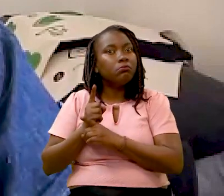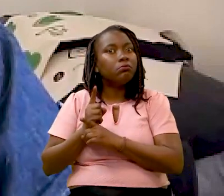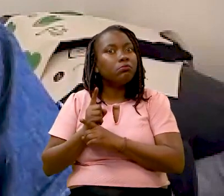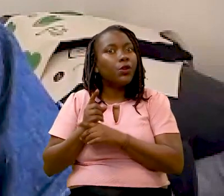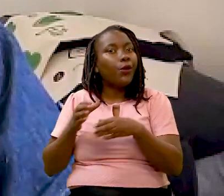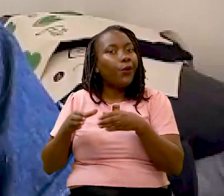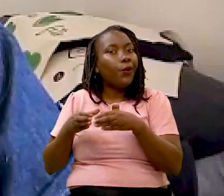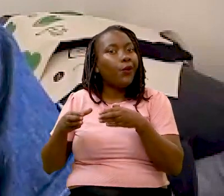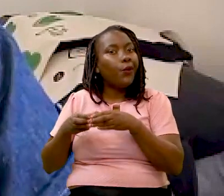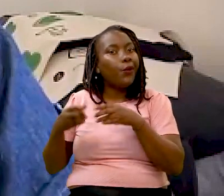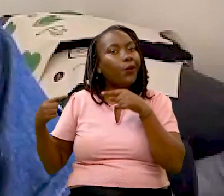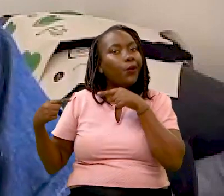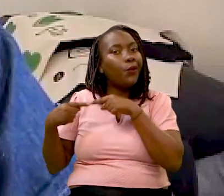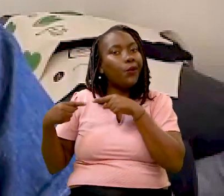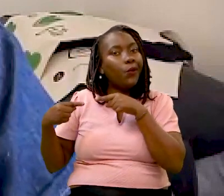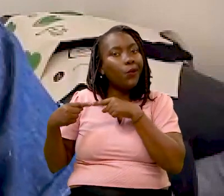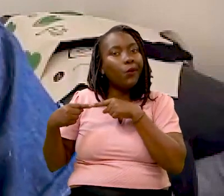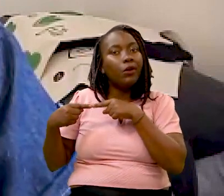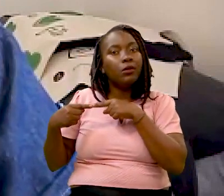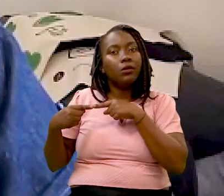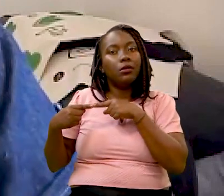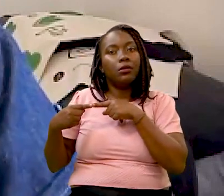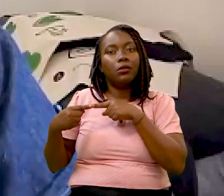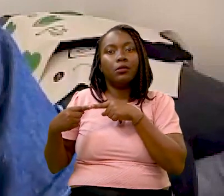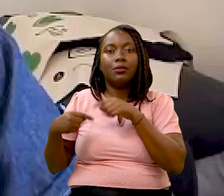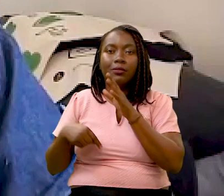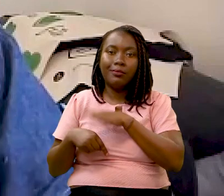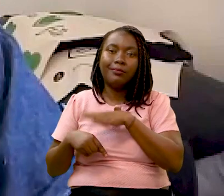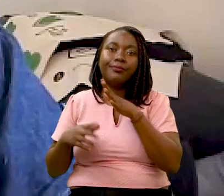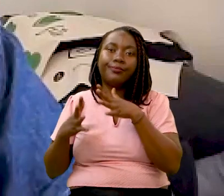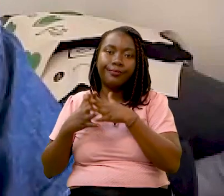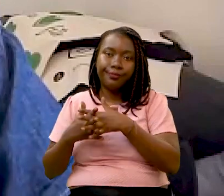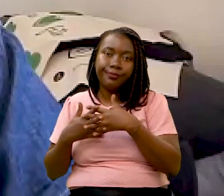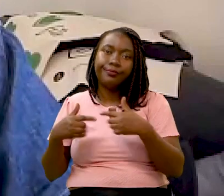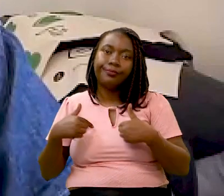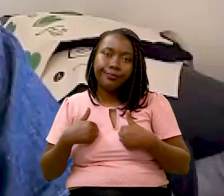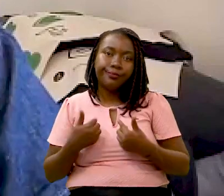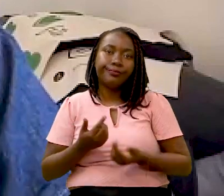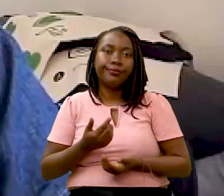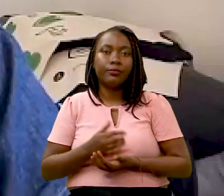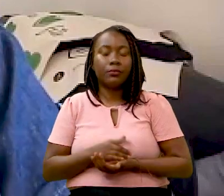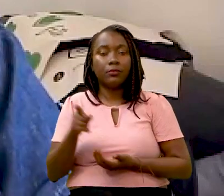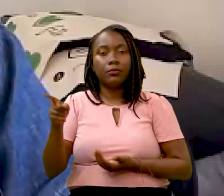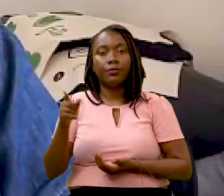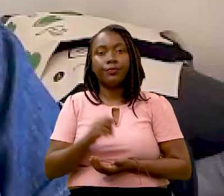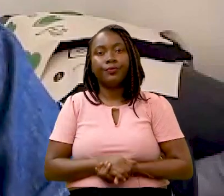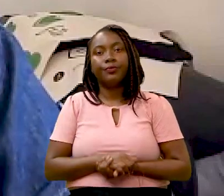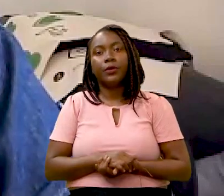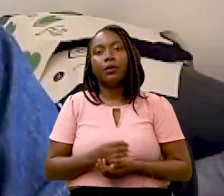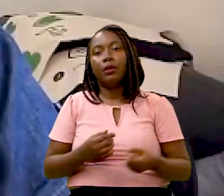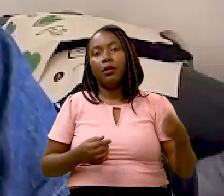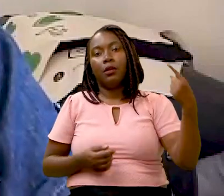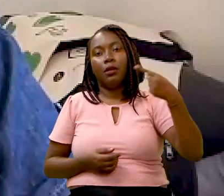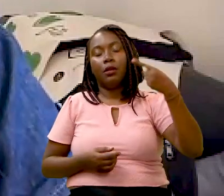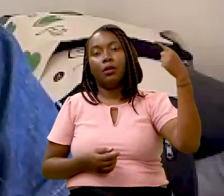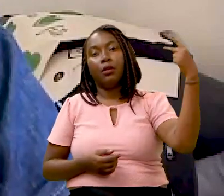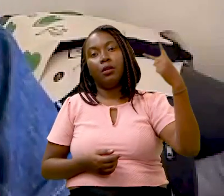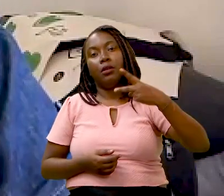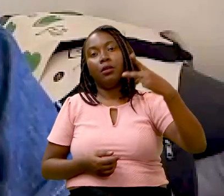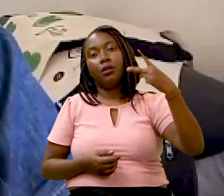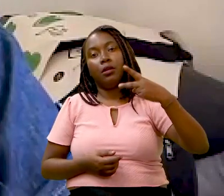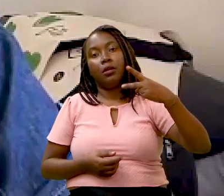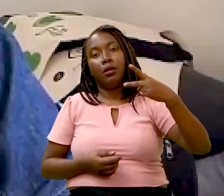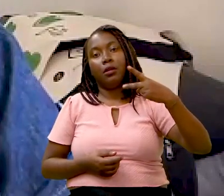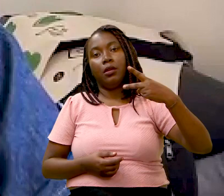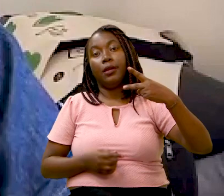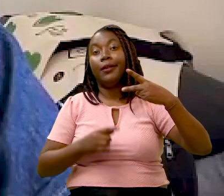do grupo de alimentos que é mais prejudicial para ela mesma. Esse é o primeiro ponto. Segundo